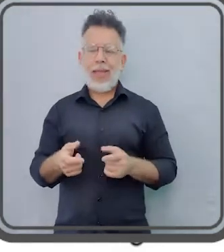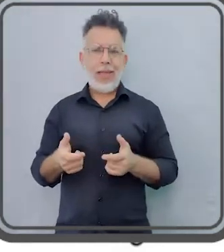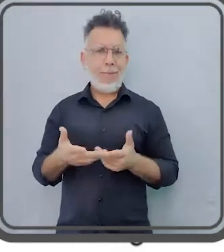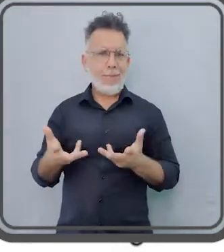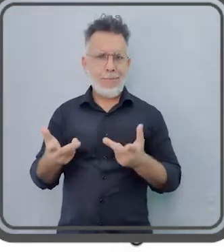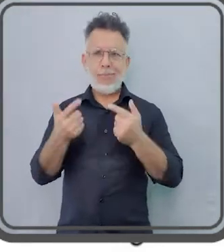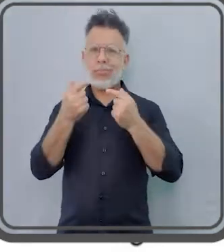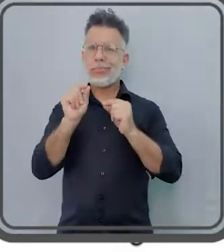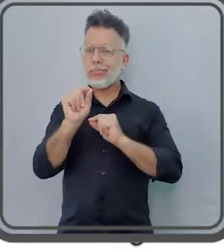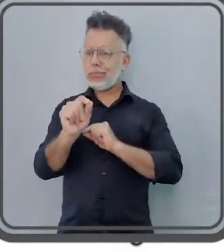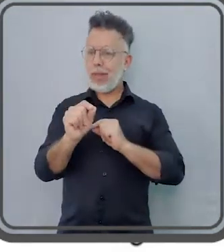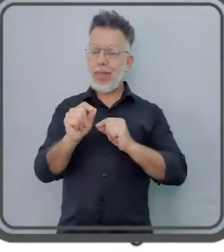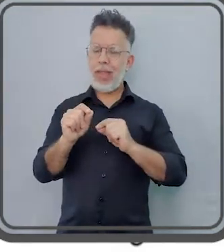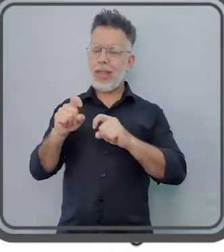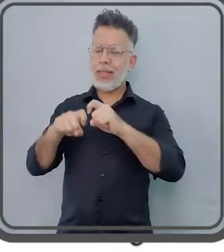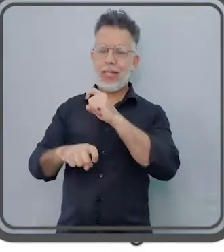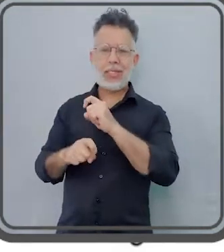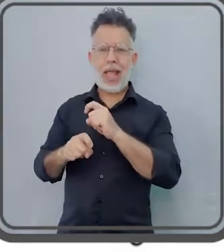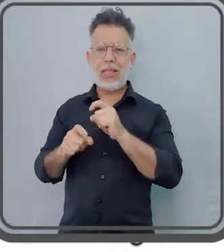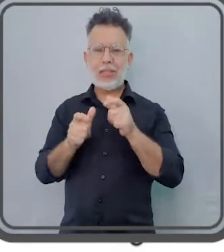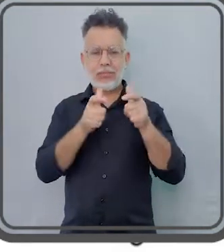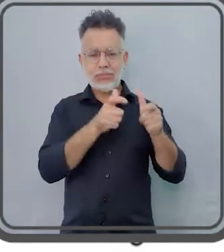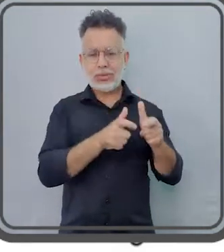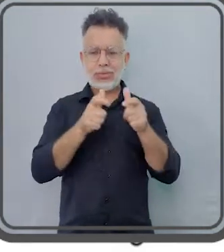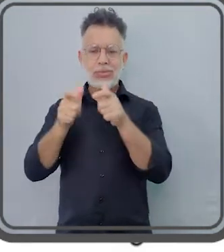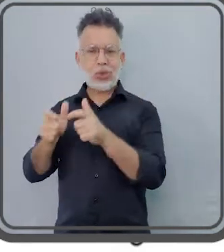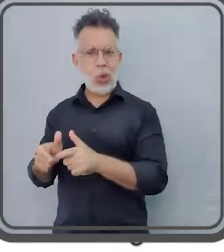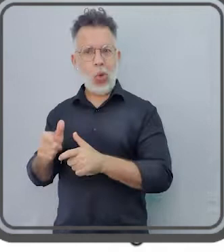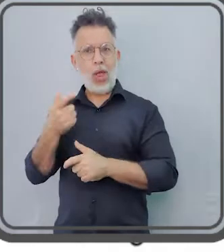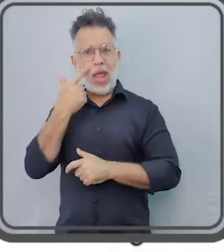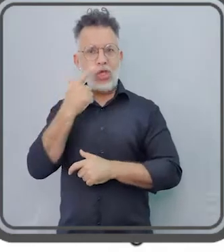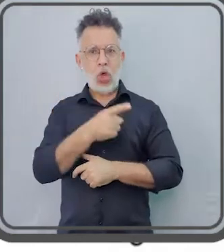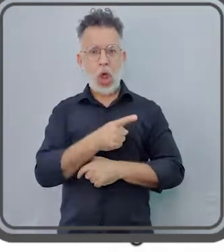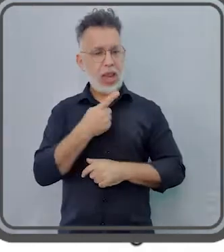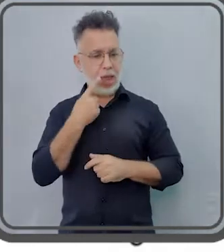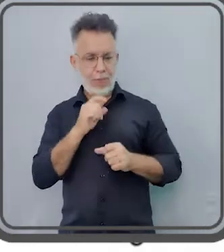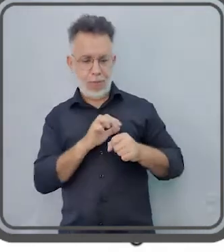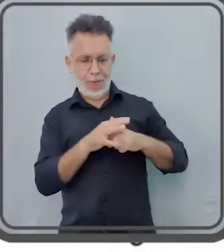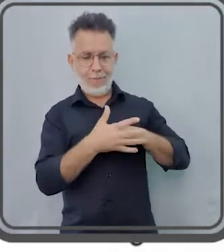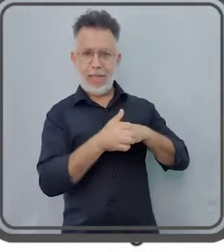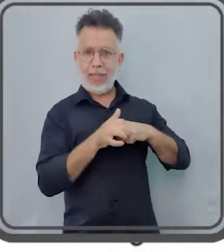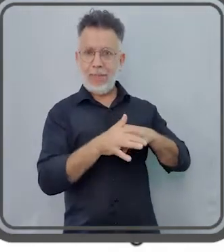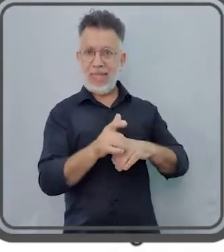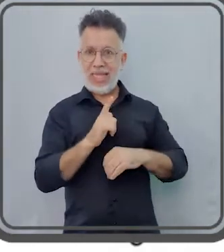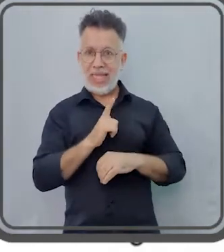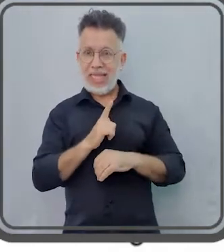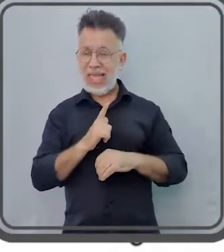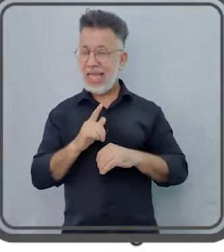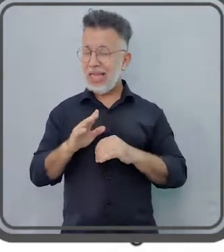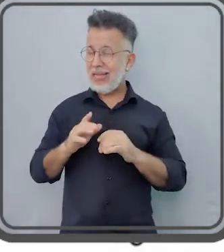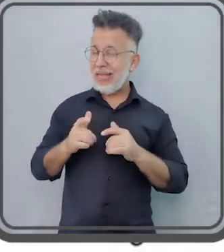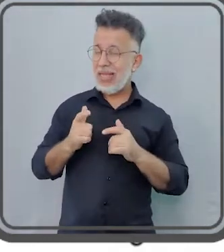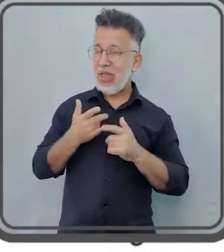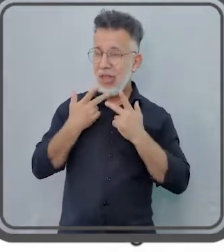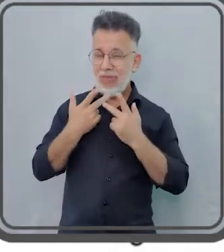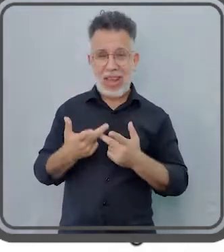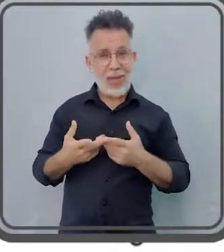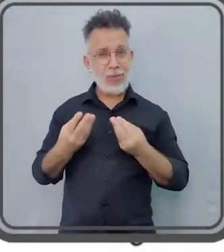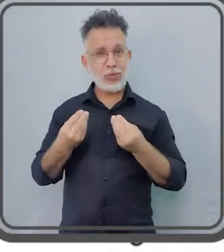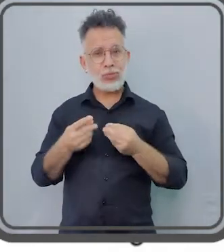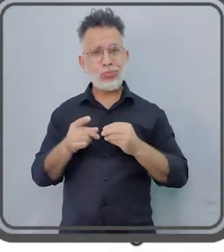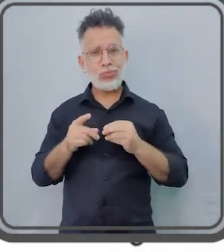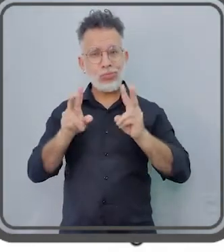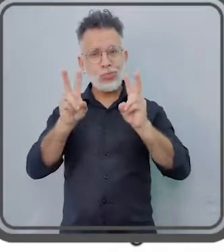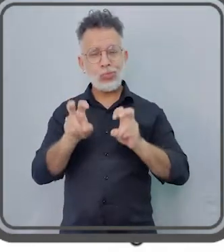nessas duas bandeiras. A gente olha para uma pandemia onde nós acentuamos, né, nós tivemos uma